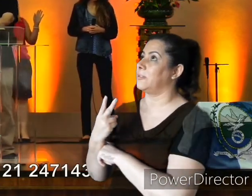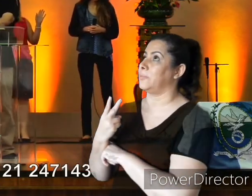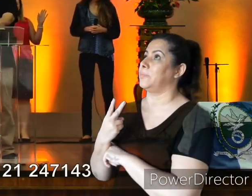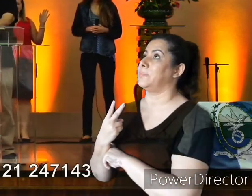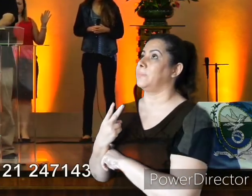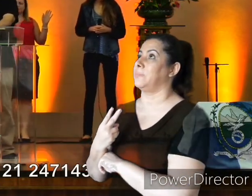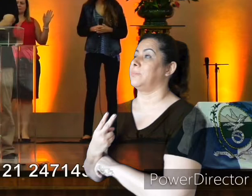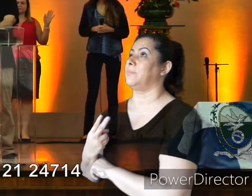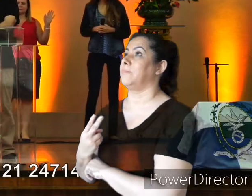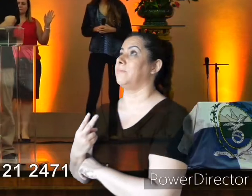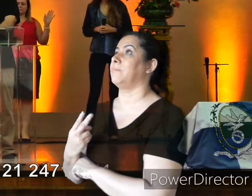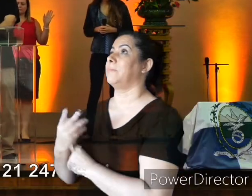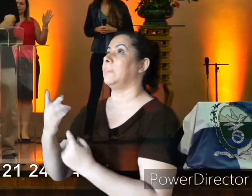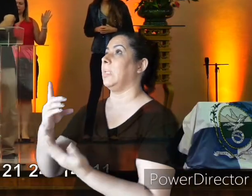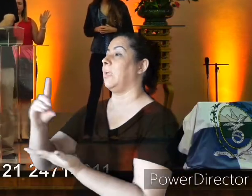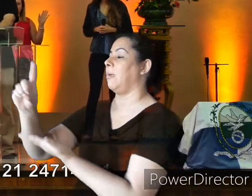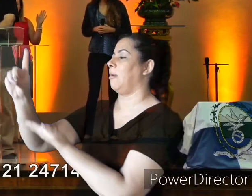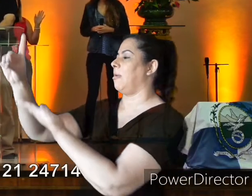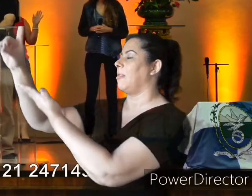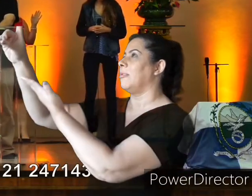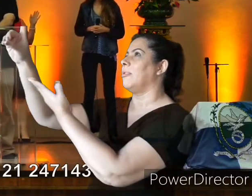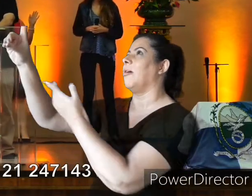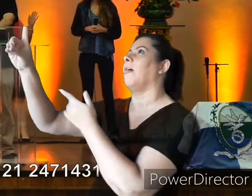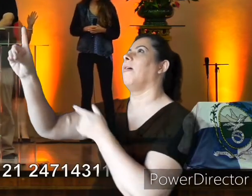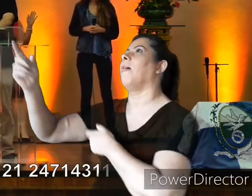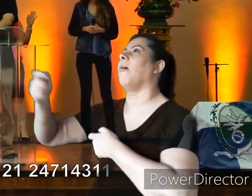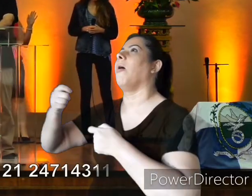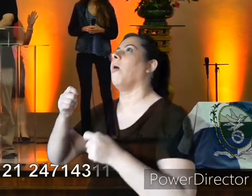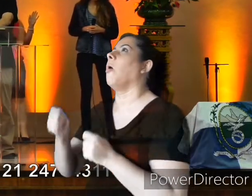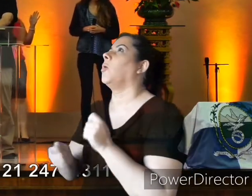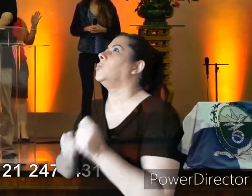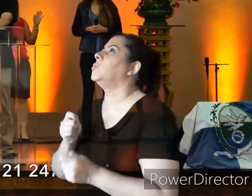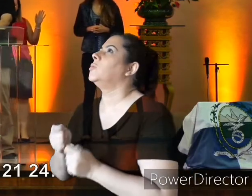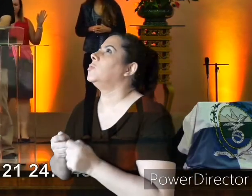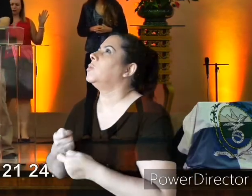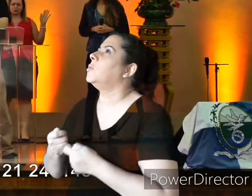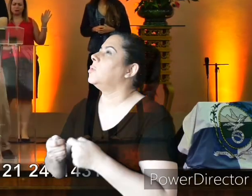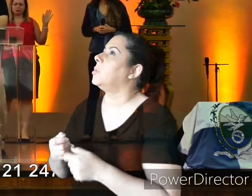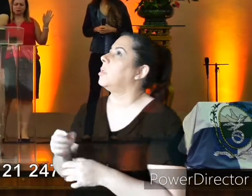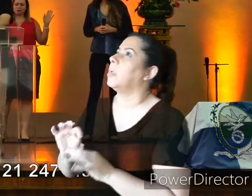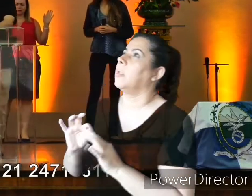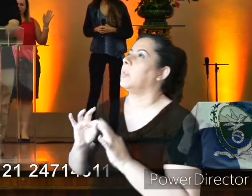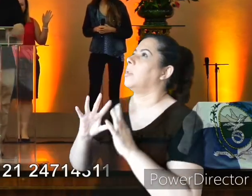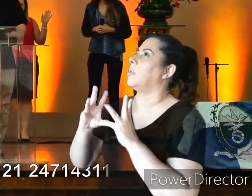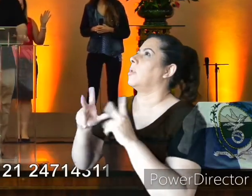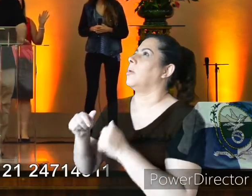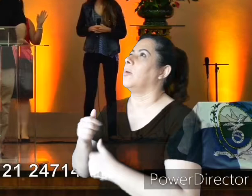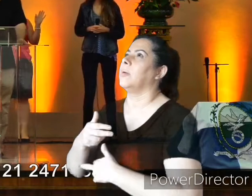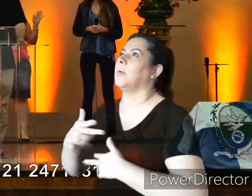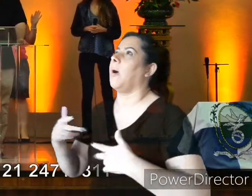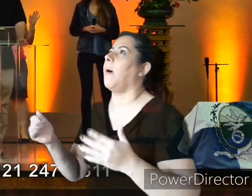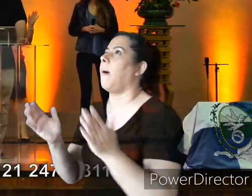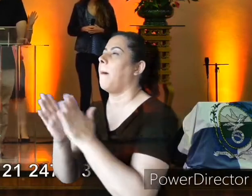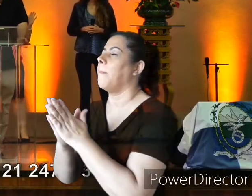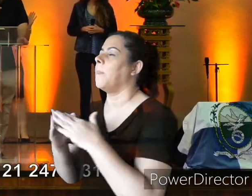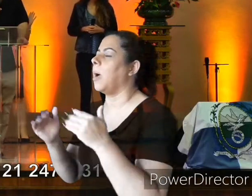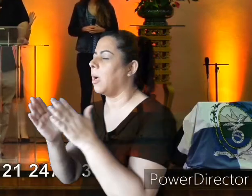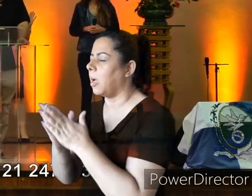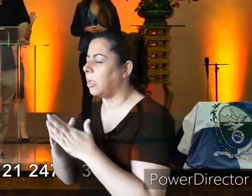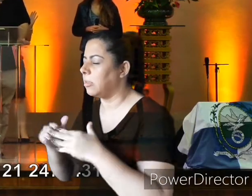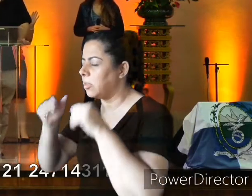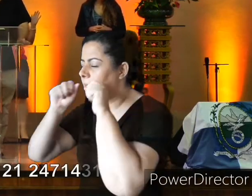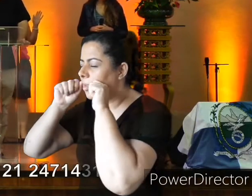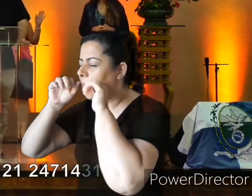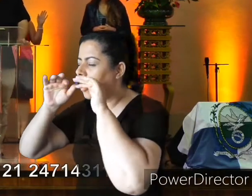igreja, abençoando o teu povo, Pai, em nome de Jesus. Antes de encerrarmos, ainda vamos levantar